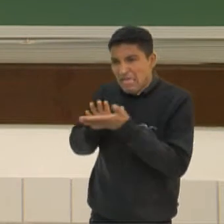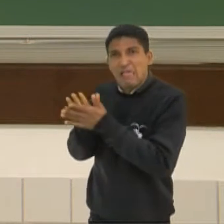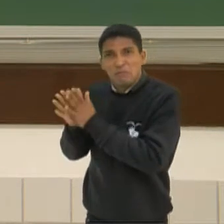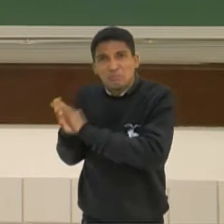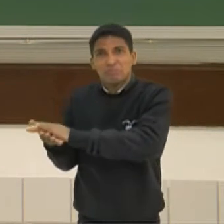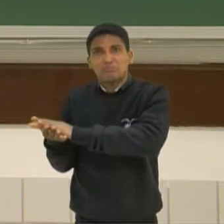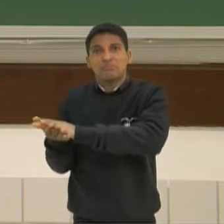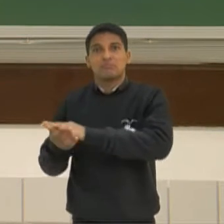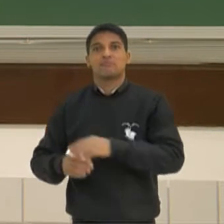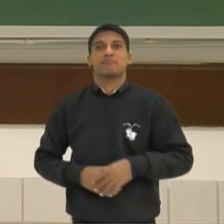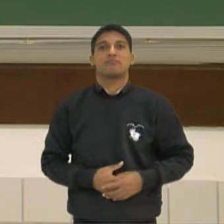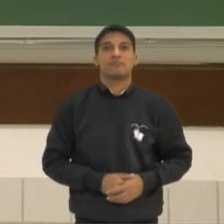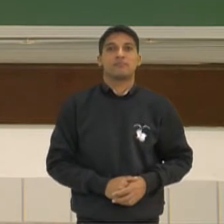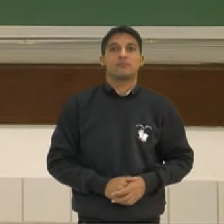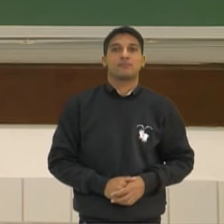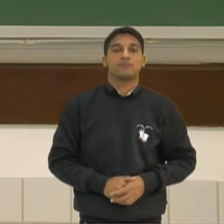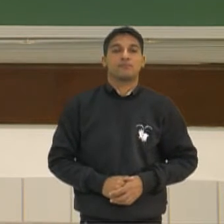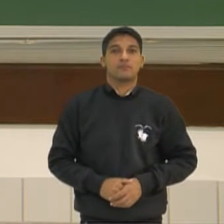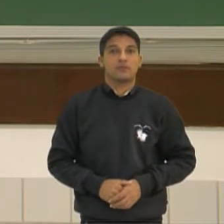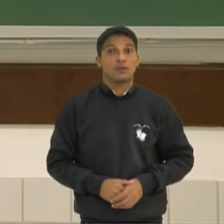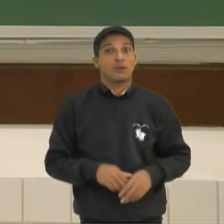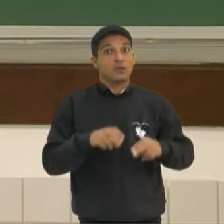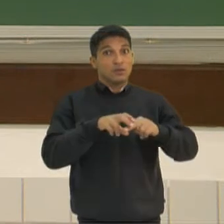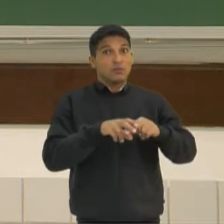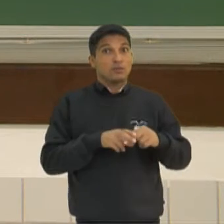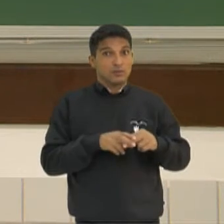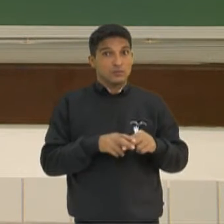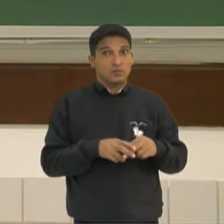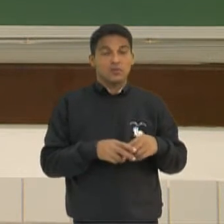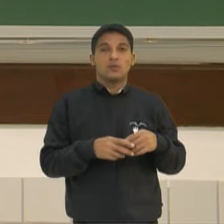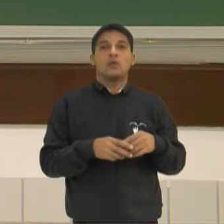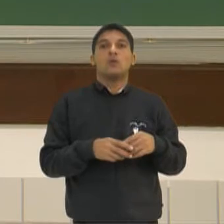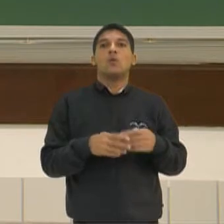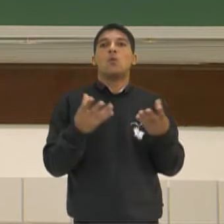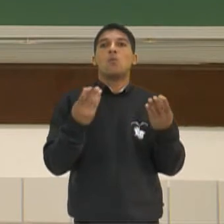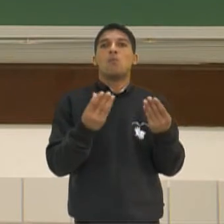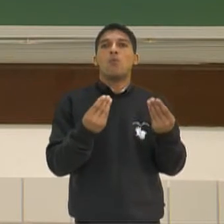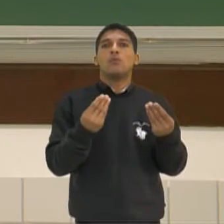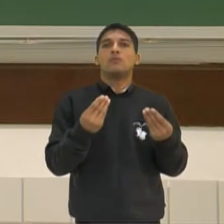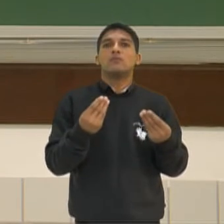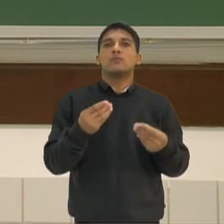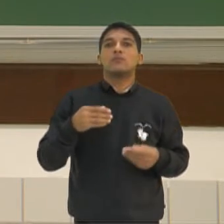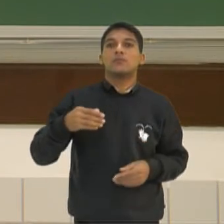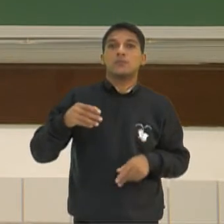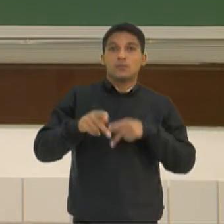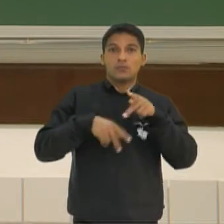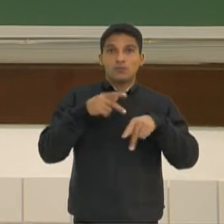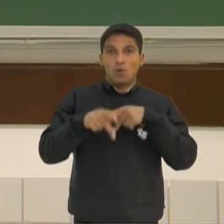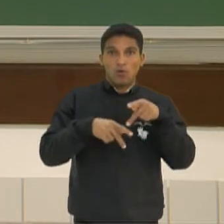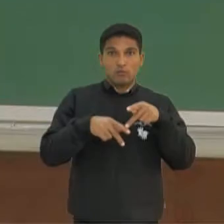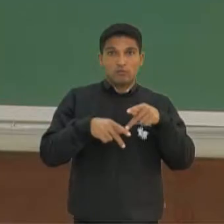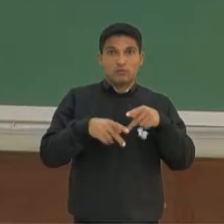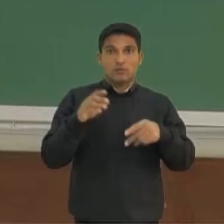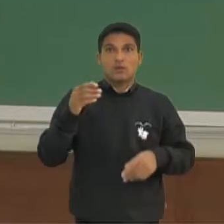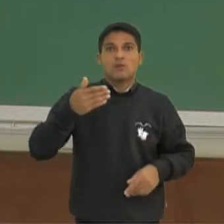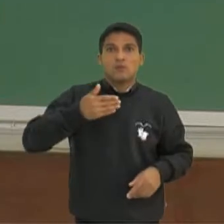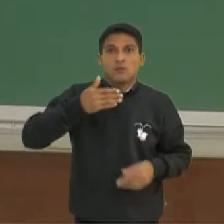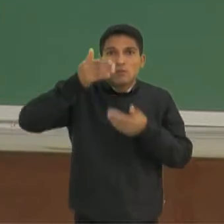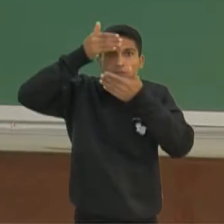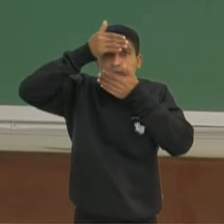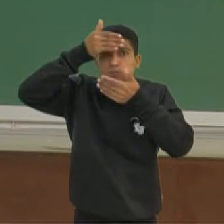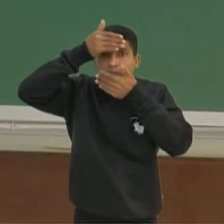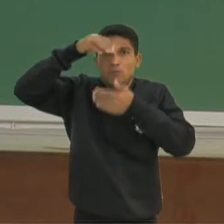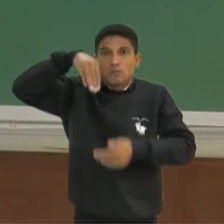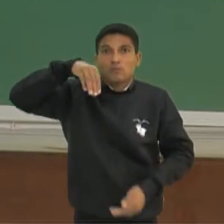né, julgados como terroristas, como se eles fizessem parte desses grupos. Veja só, o